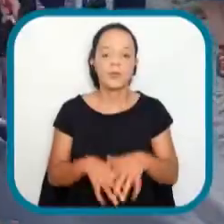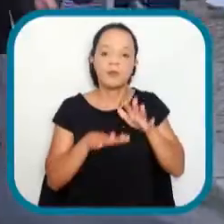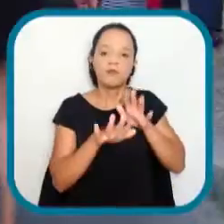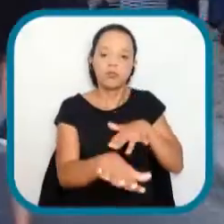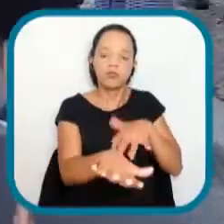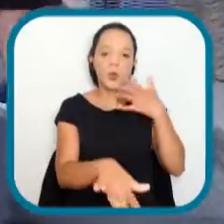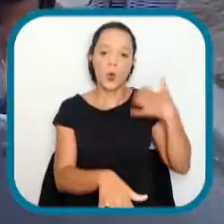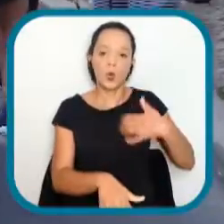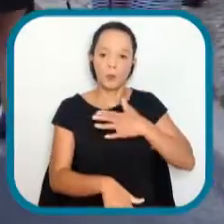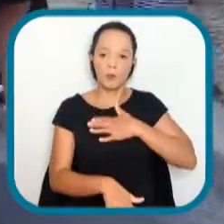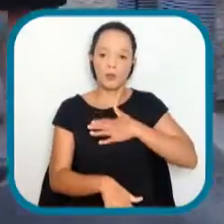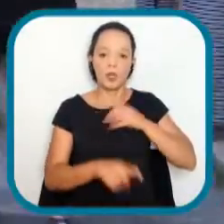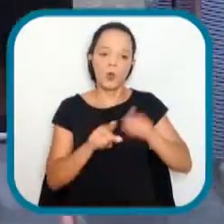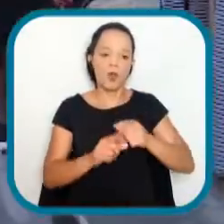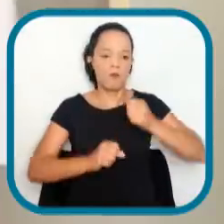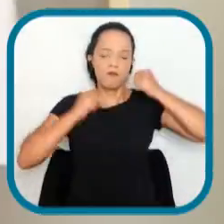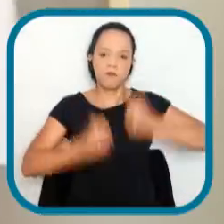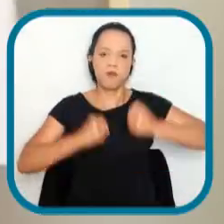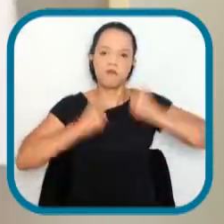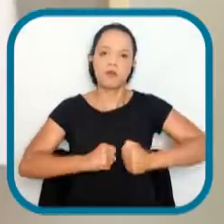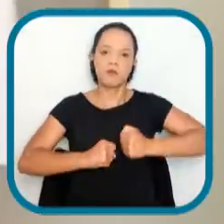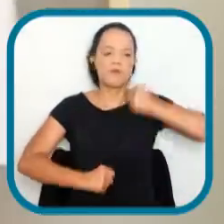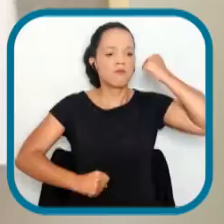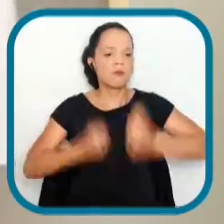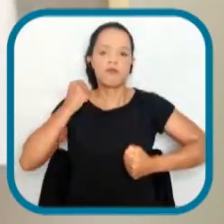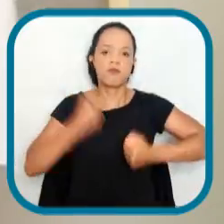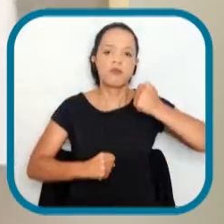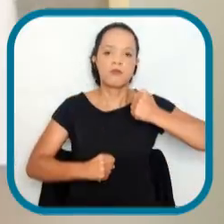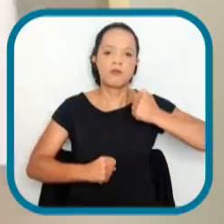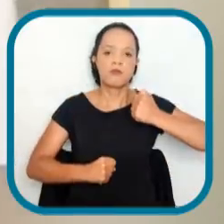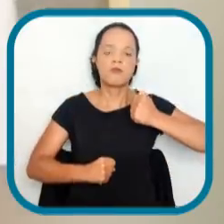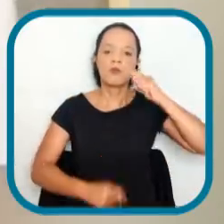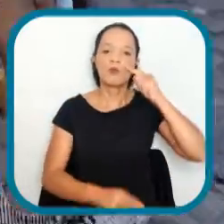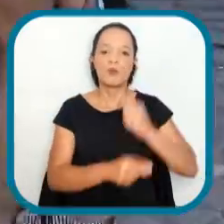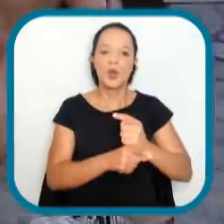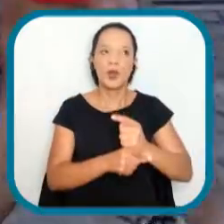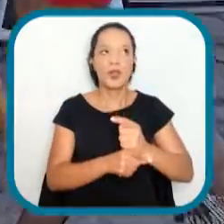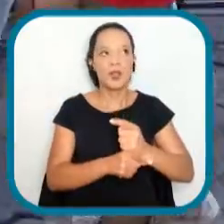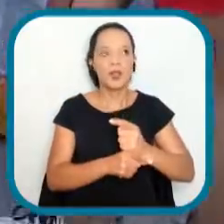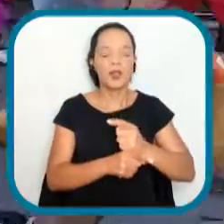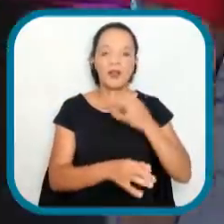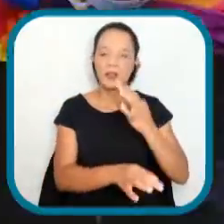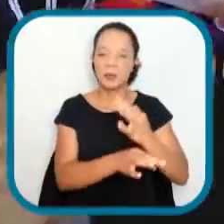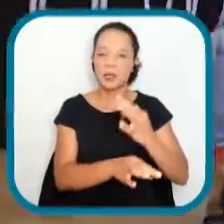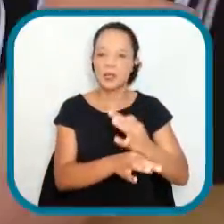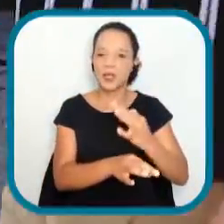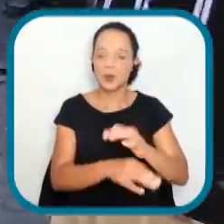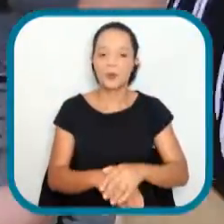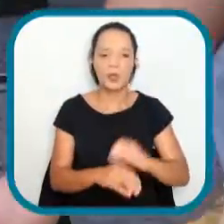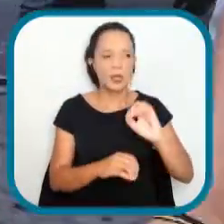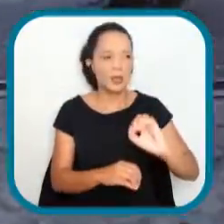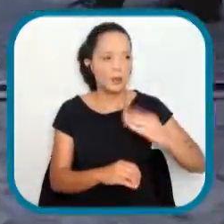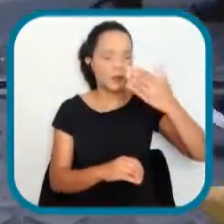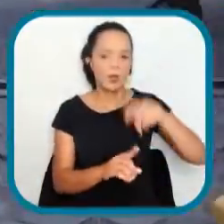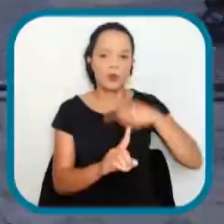A Marcha do Orgulho, para mim, é um protesto, é uma manifestação e é ao mesmo tempo uma celebração. A primeira marcha